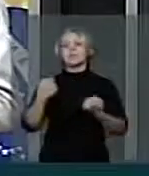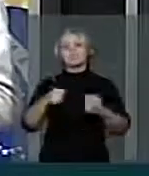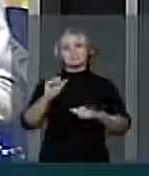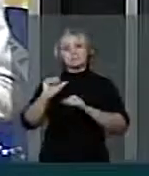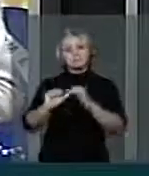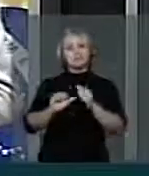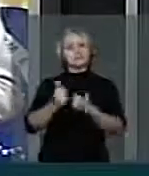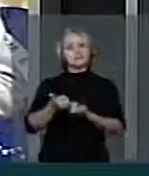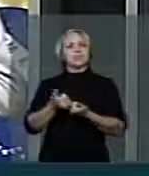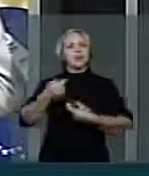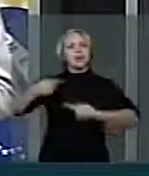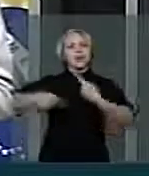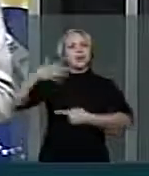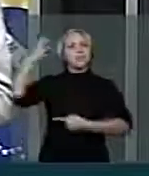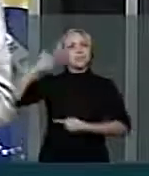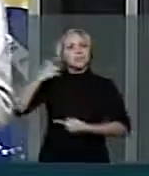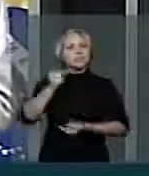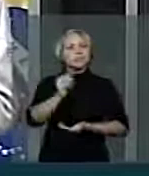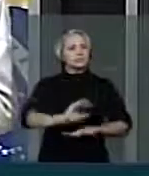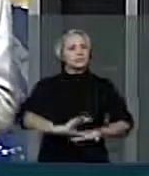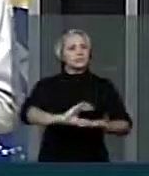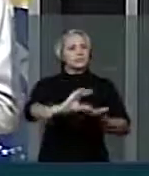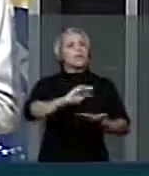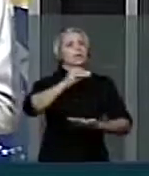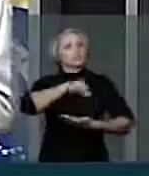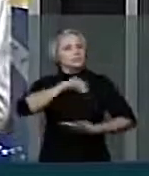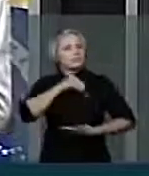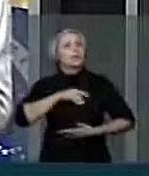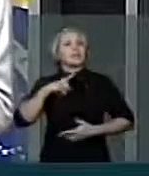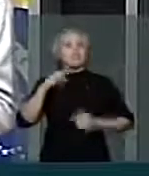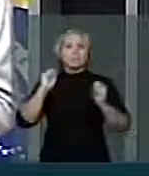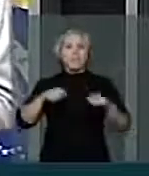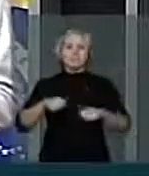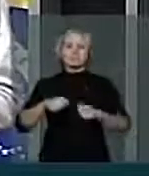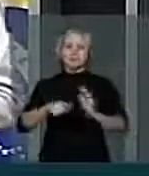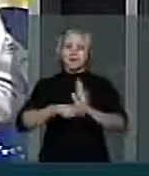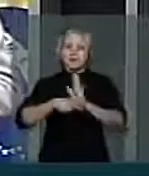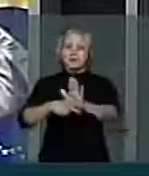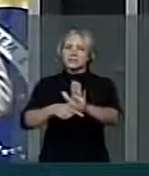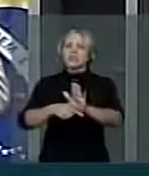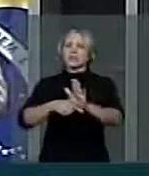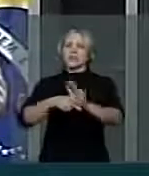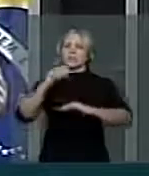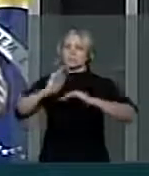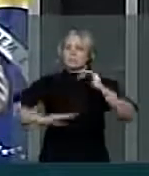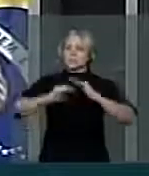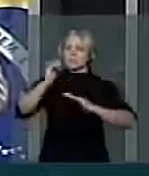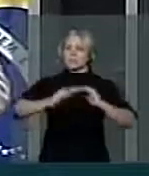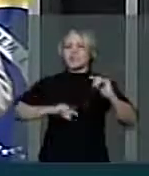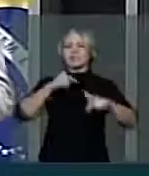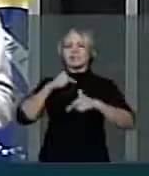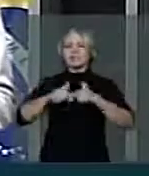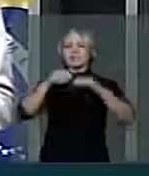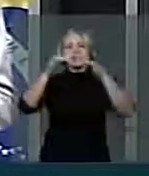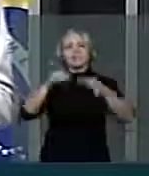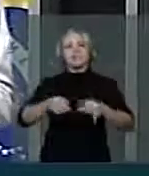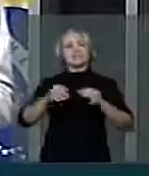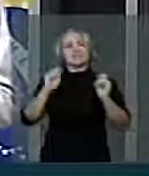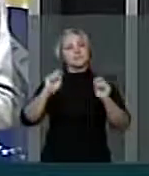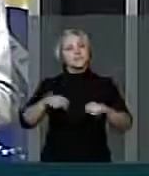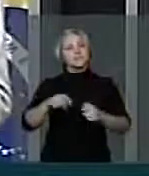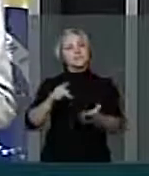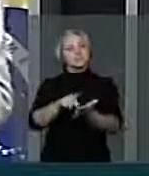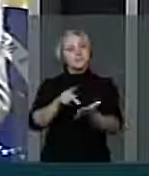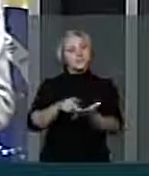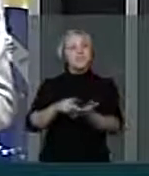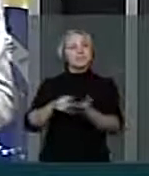remuneração, é uma política que garanta o profissional de medicina a exercer a sua profissão com dignidade, com condições